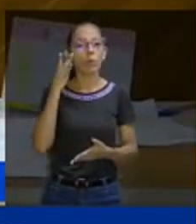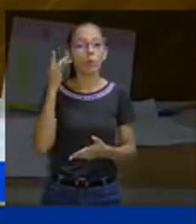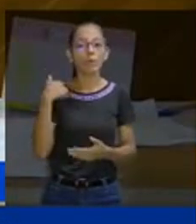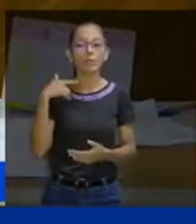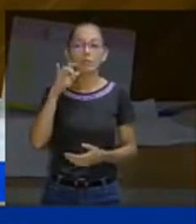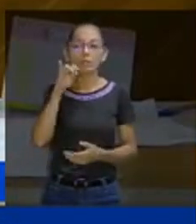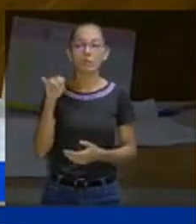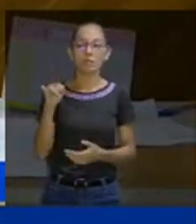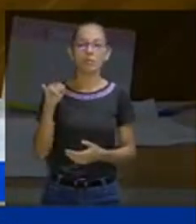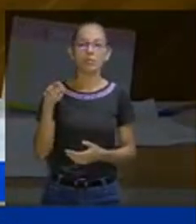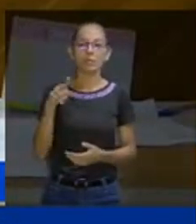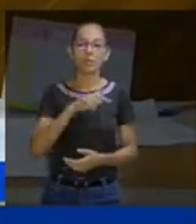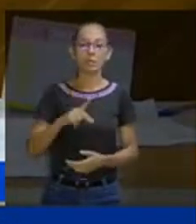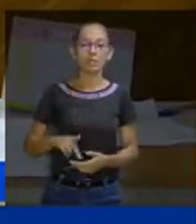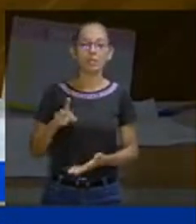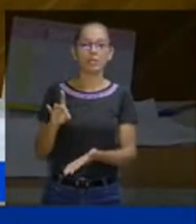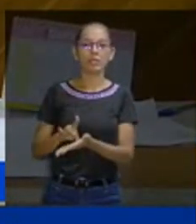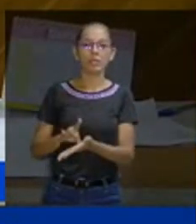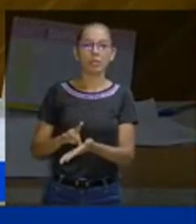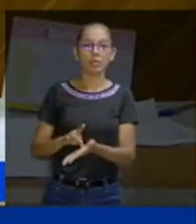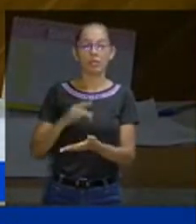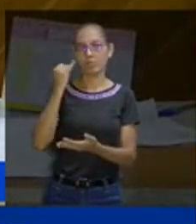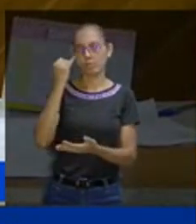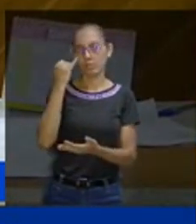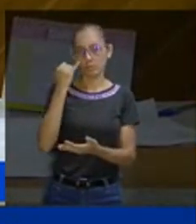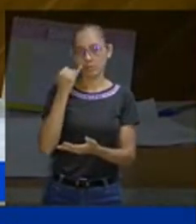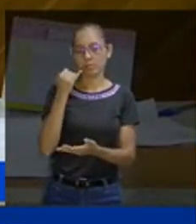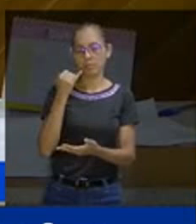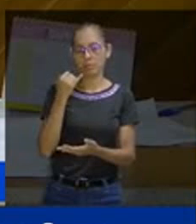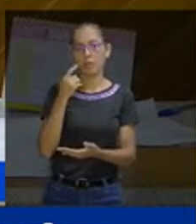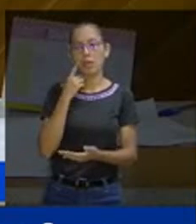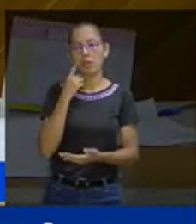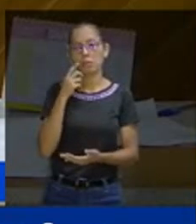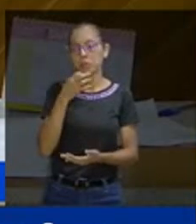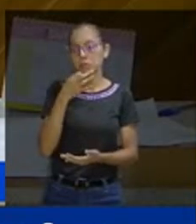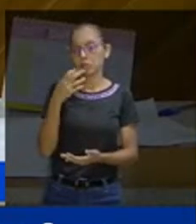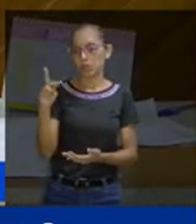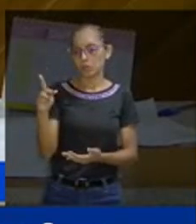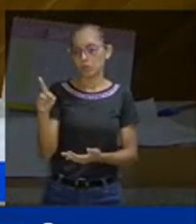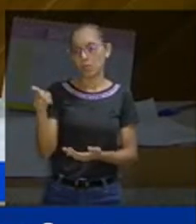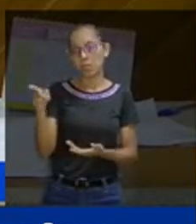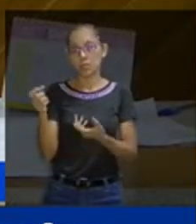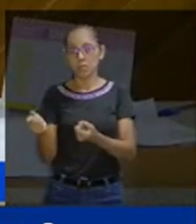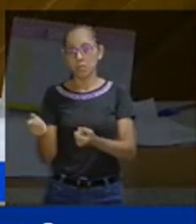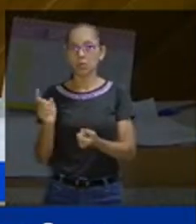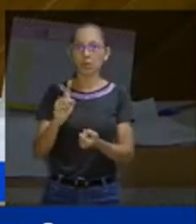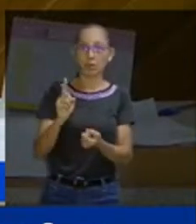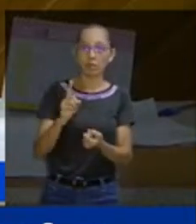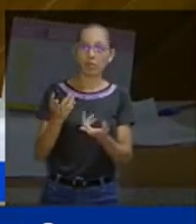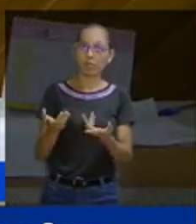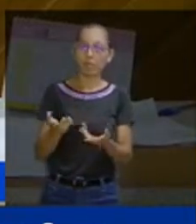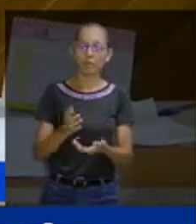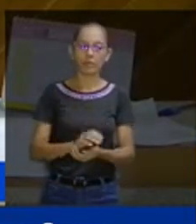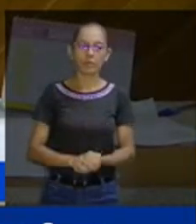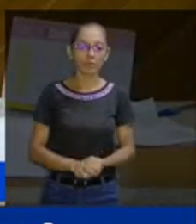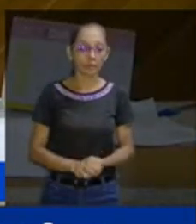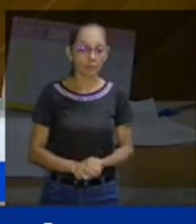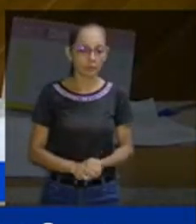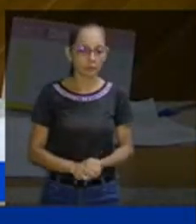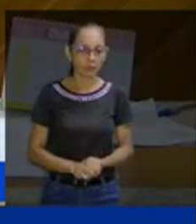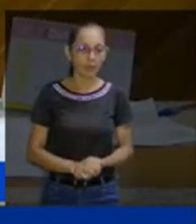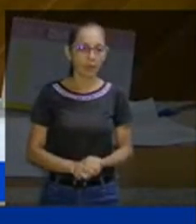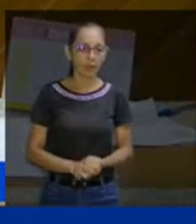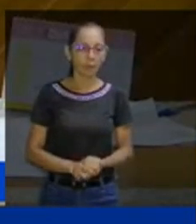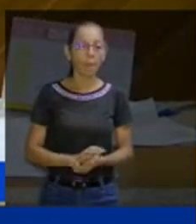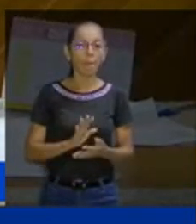João Lages, se ele concordar, eu já vou trazer na primeira oportunidade, tá certo? Eu gostaria só que os